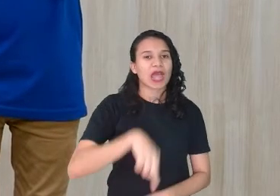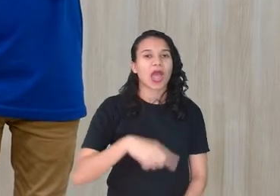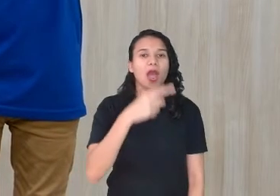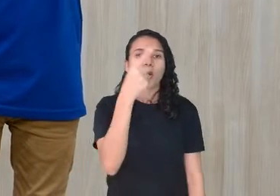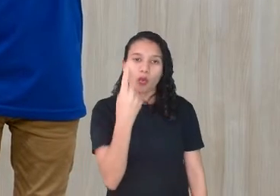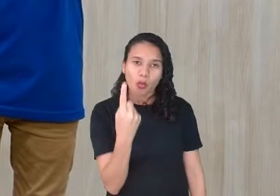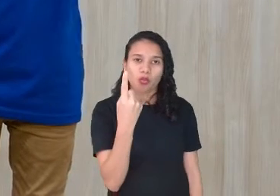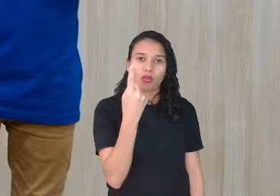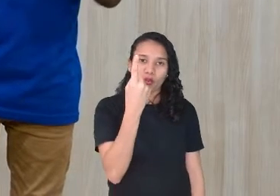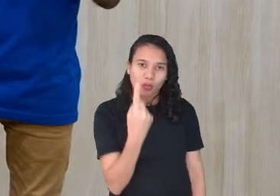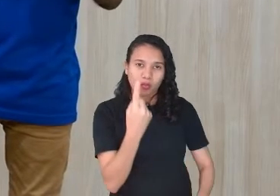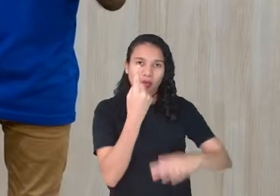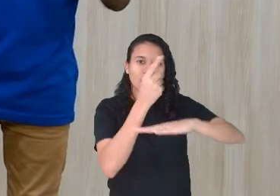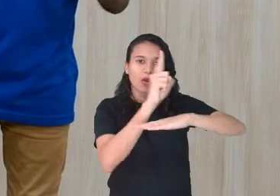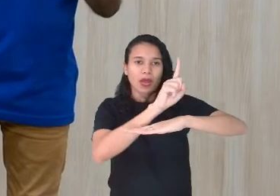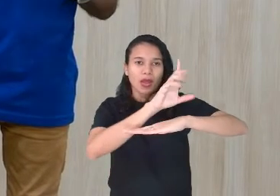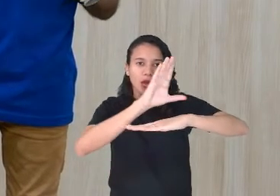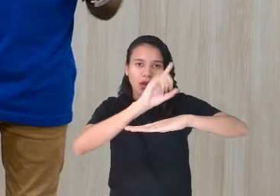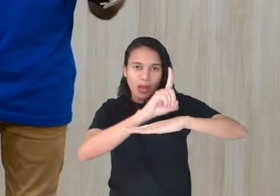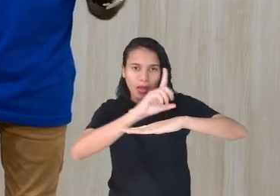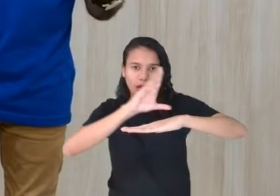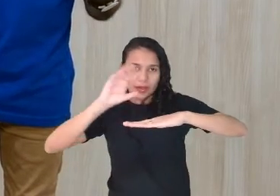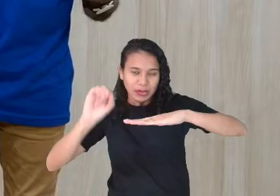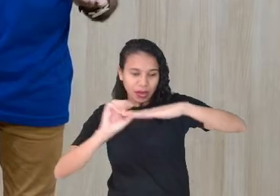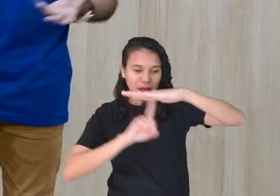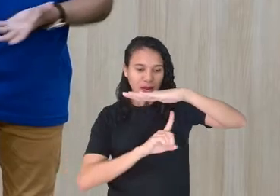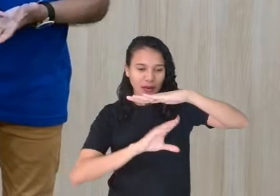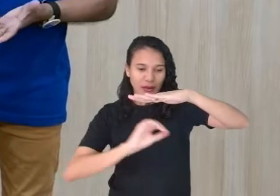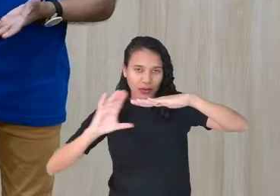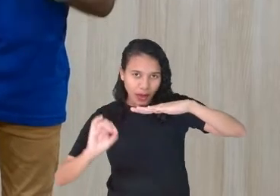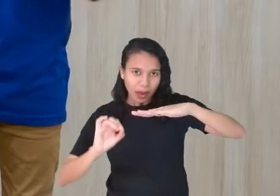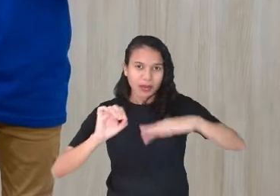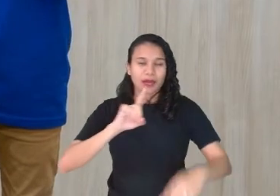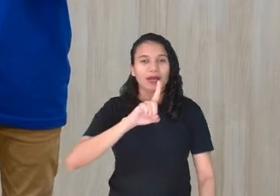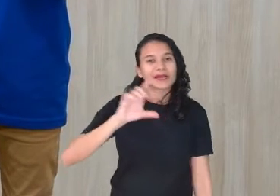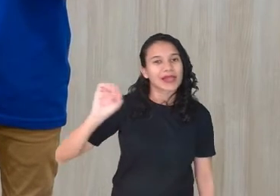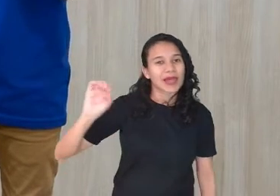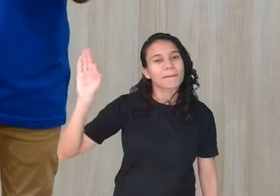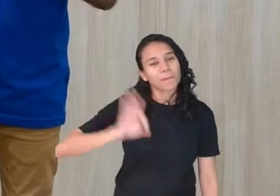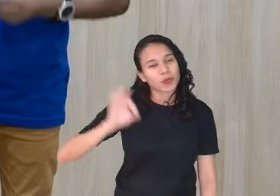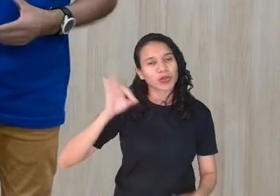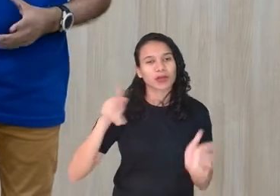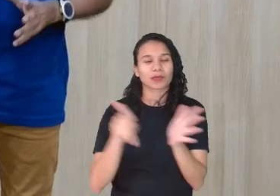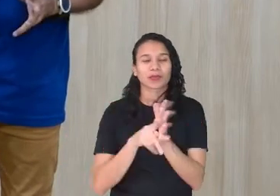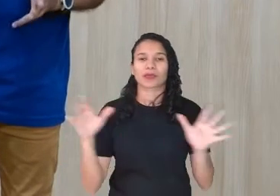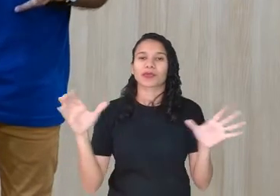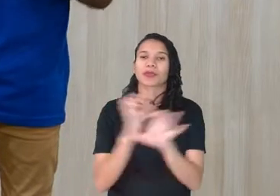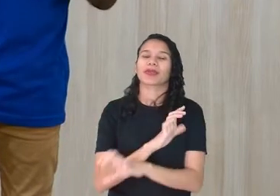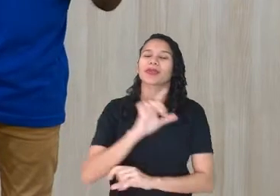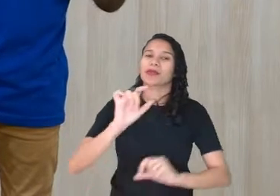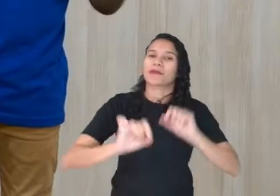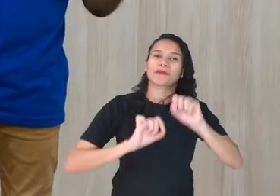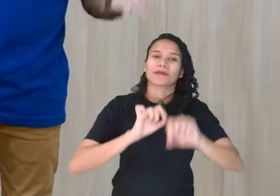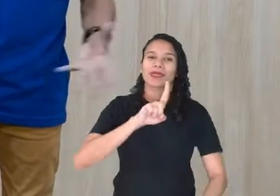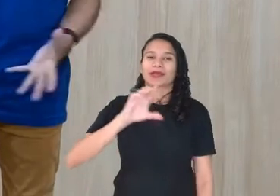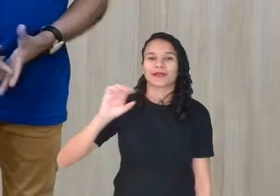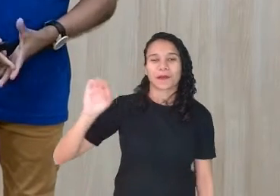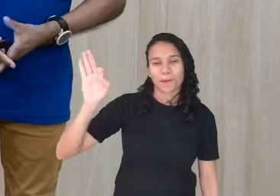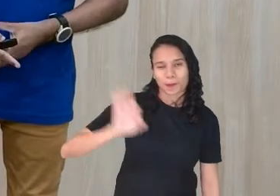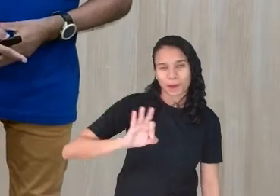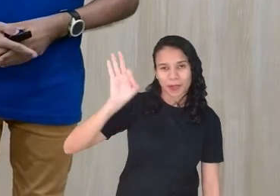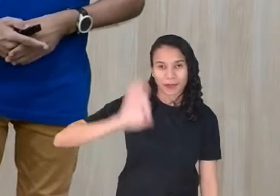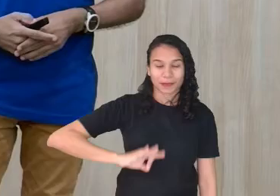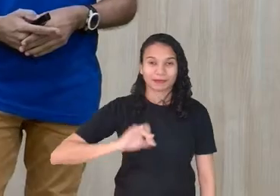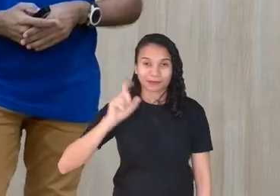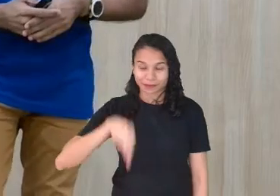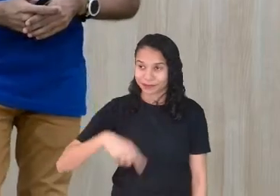que é igual a 100 sobre 100, e por isso que é 100% das chances, é 1 inteiro, a probabilidade no máximo é 100%.